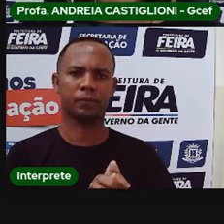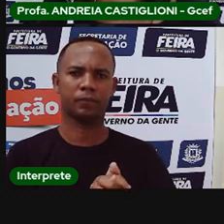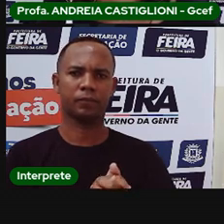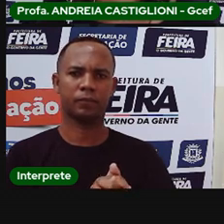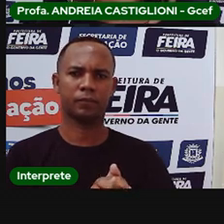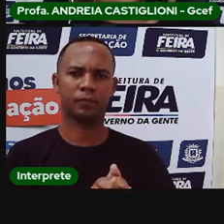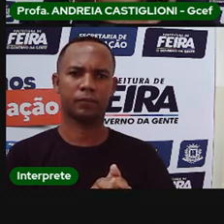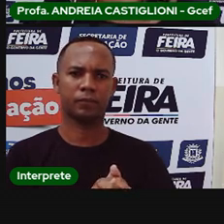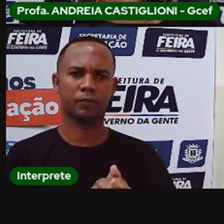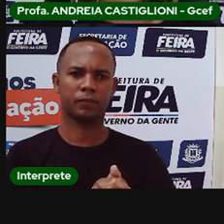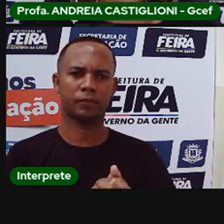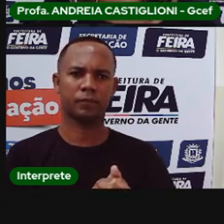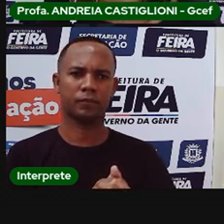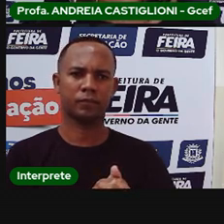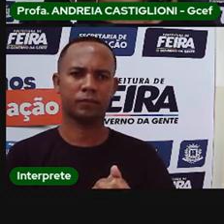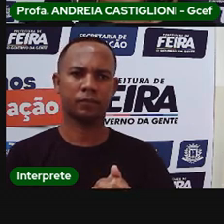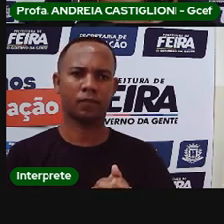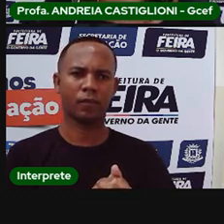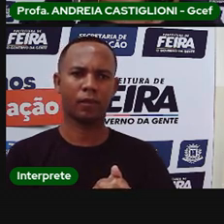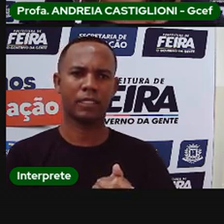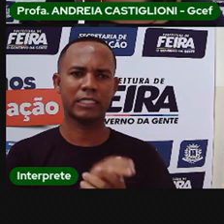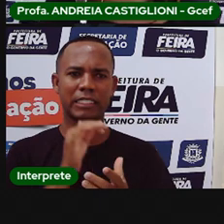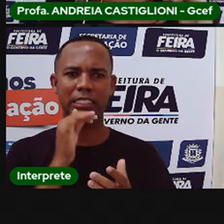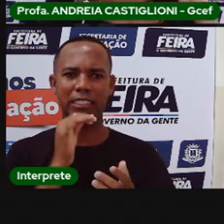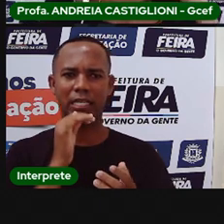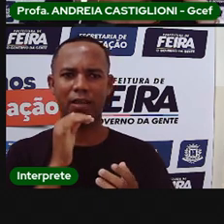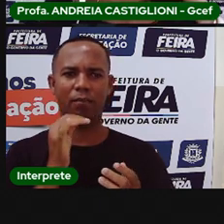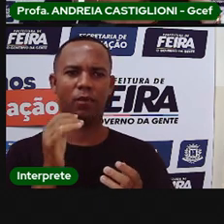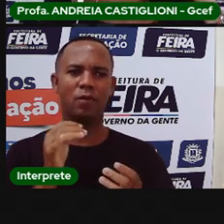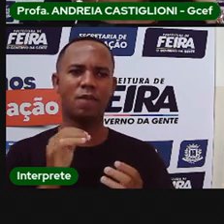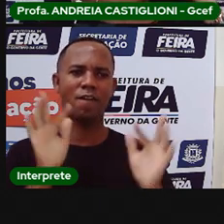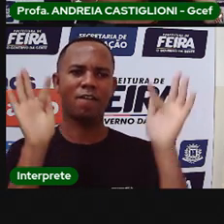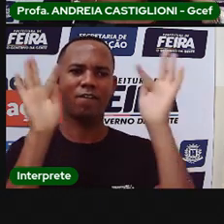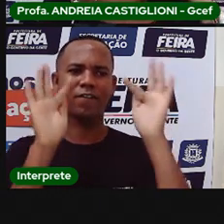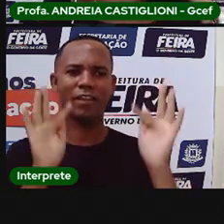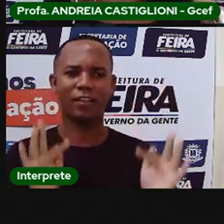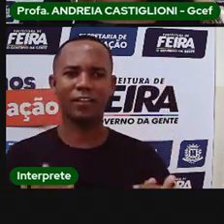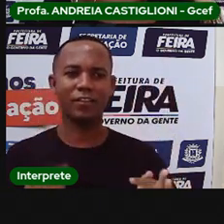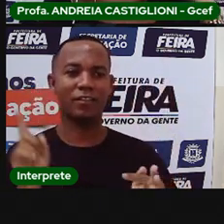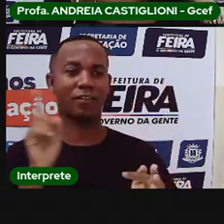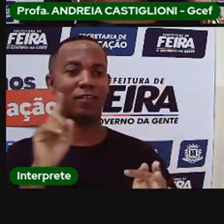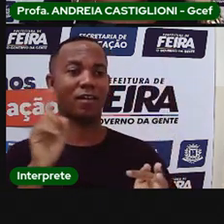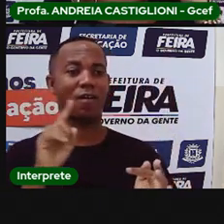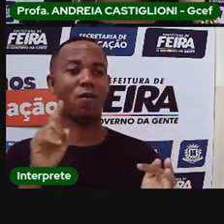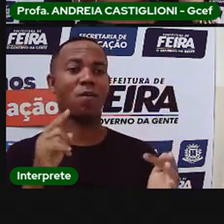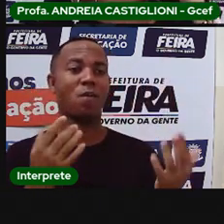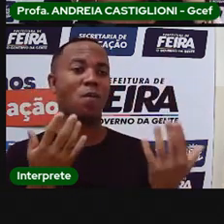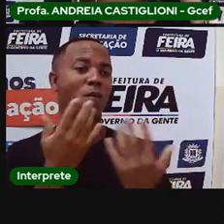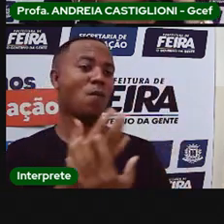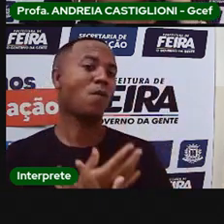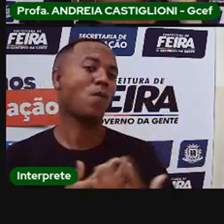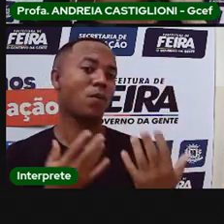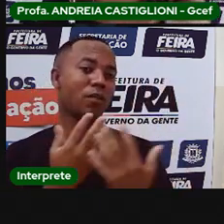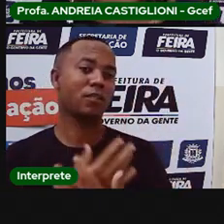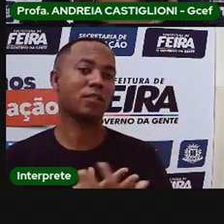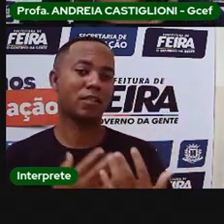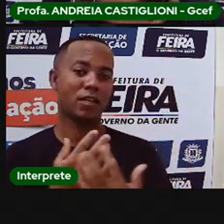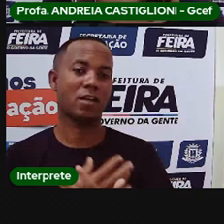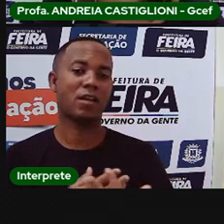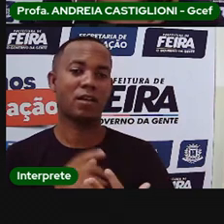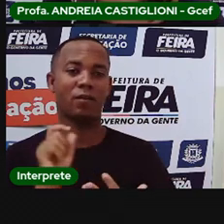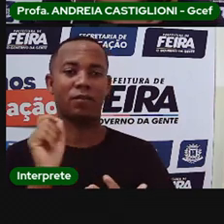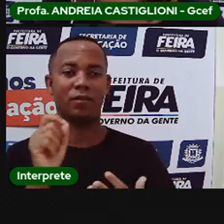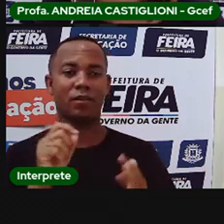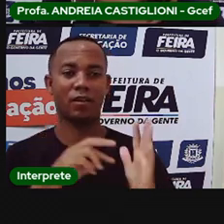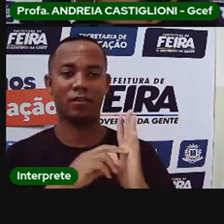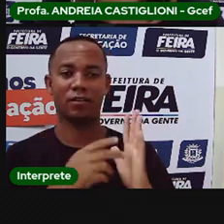Não, Isabelle, não era rap de feliz, não. Era rap de estilo musical. Mas rap de feliz existe também, mas não era aqui